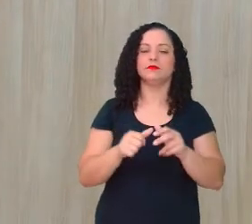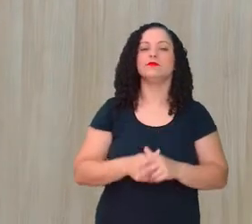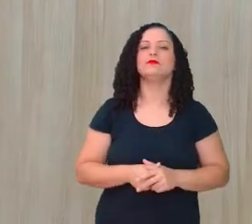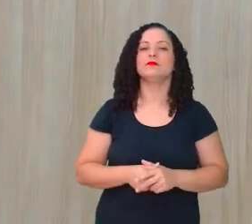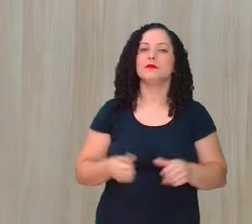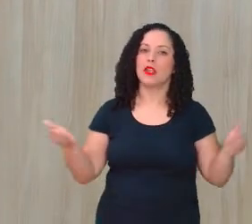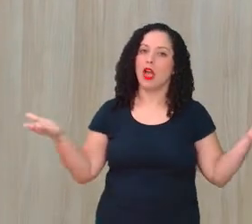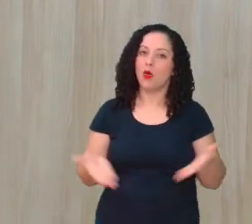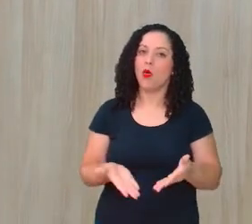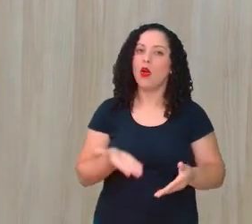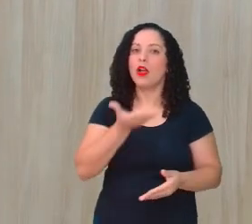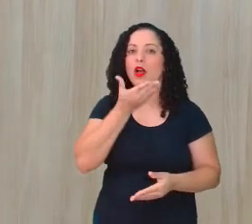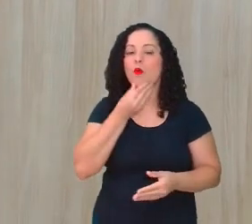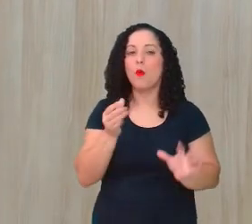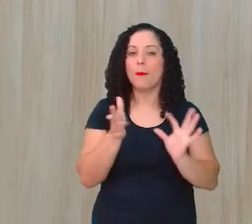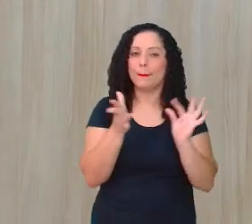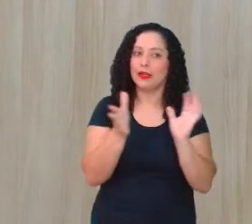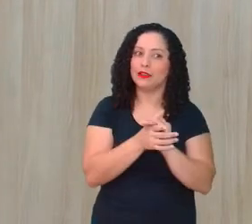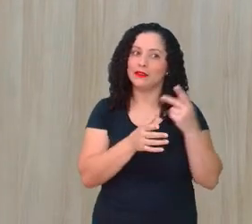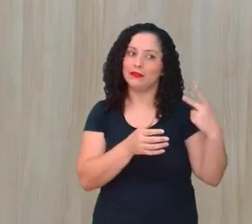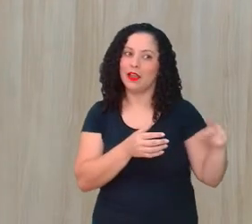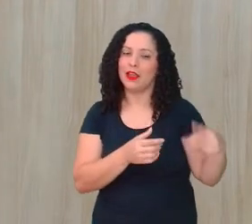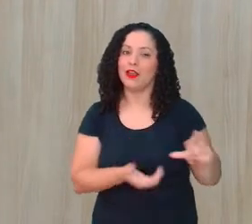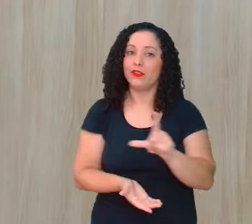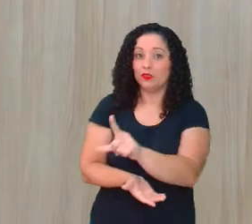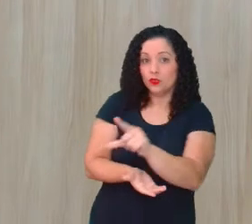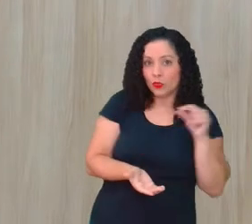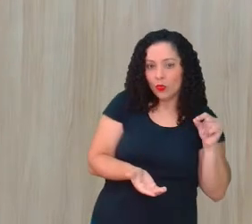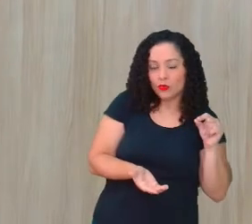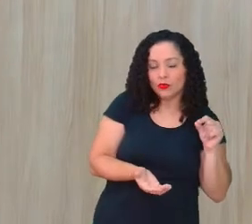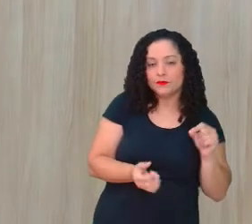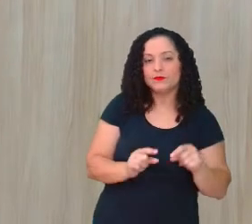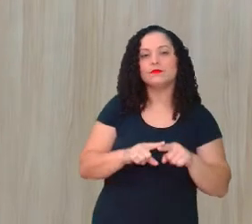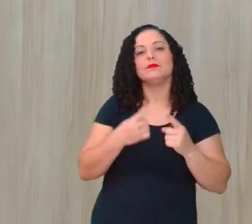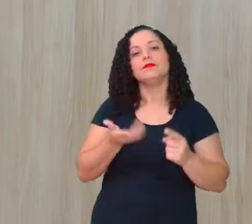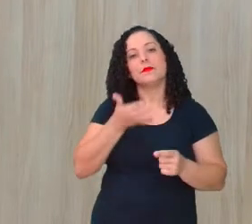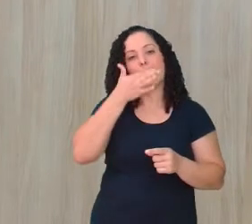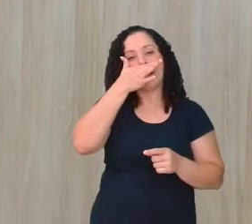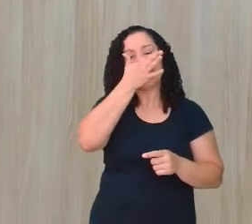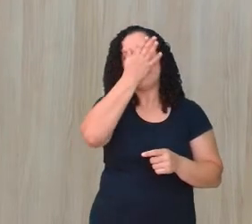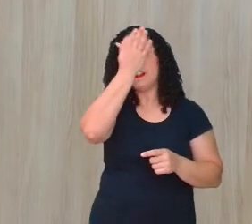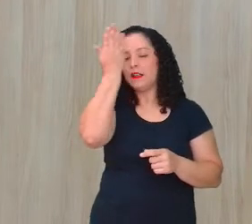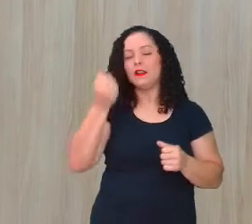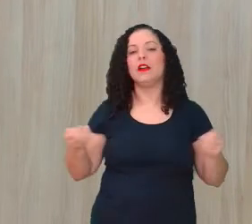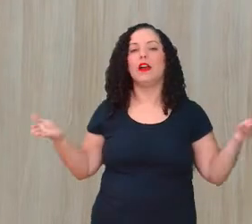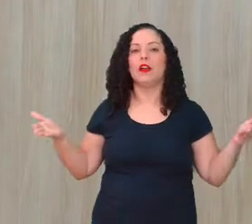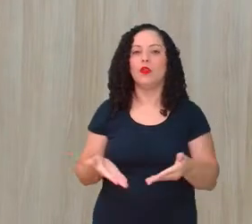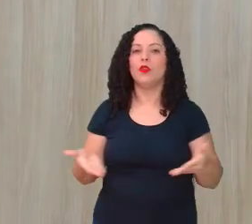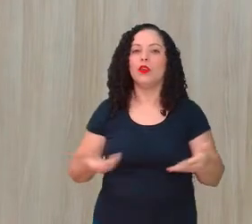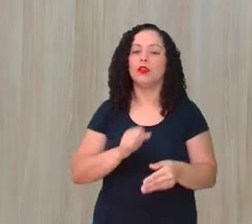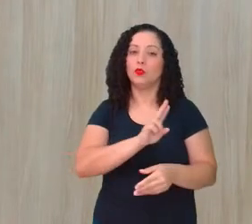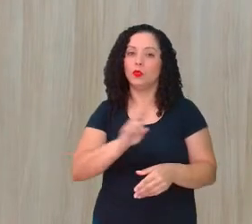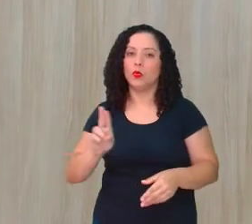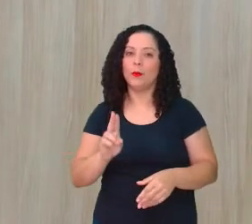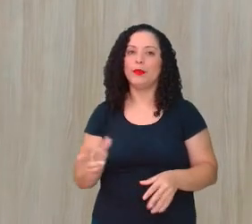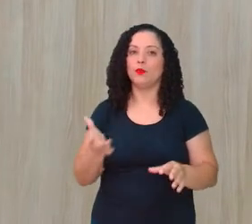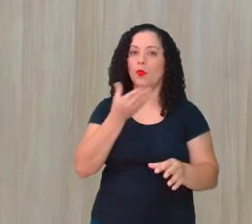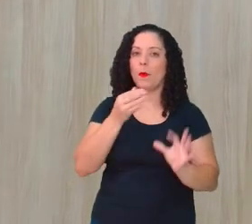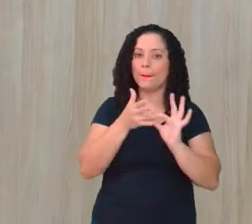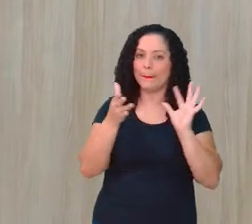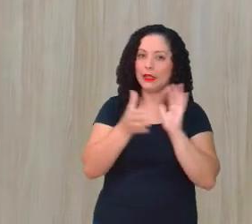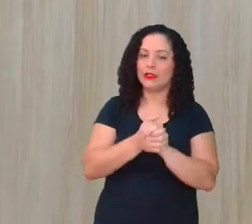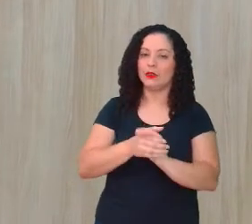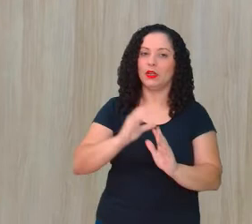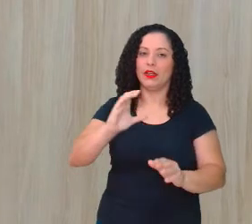ser a atribuição do rei, né, que no caso será o rei Charles, né, já adotando aí o nome de Charles III. Então, nesse